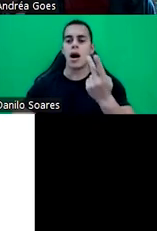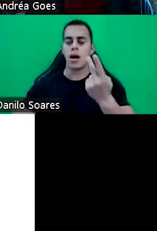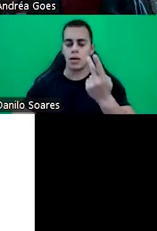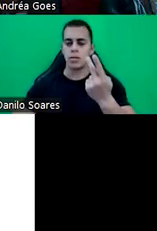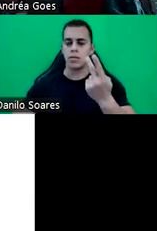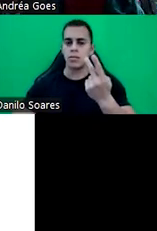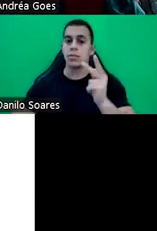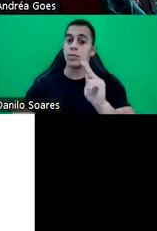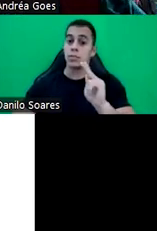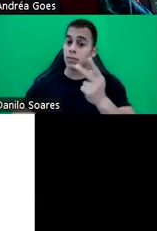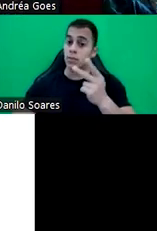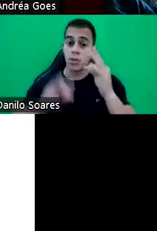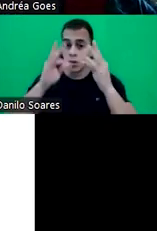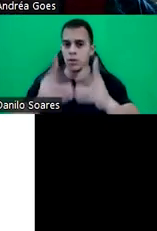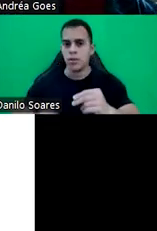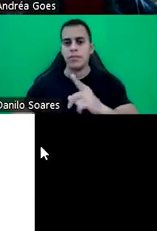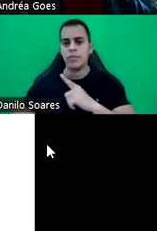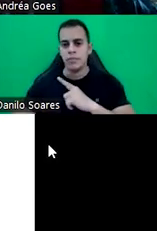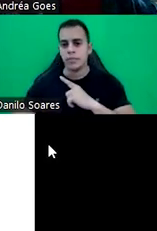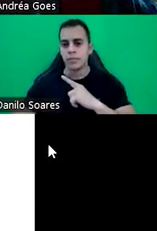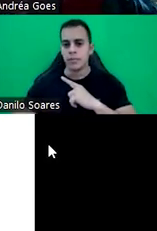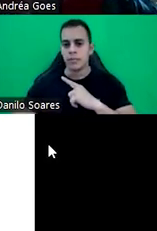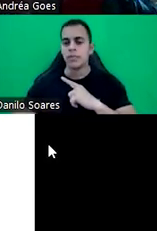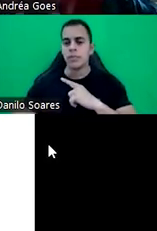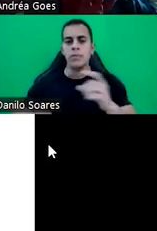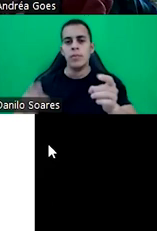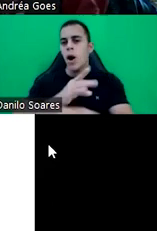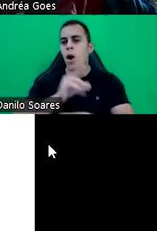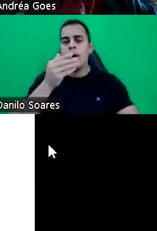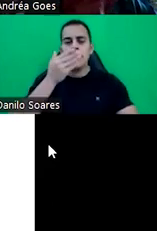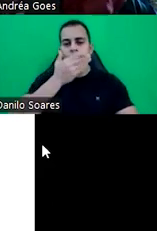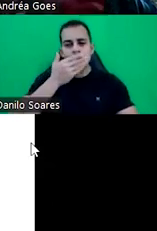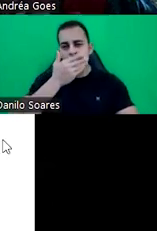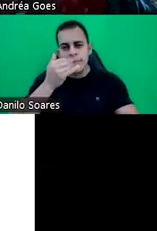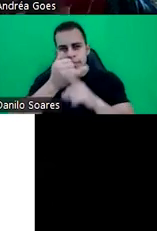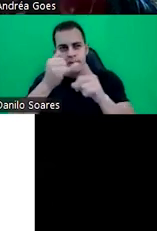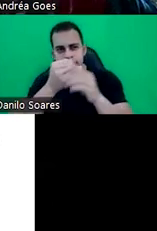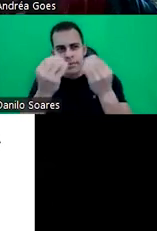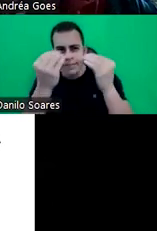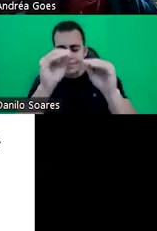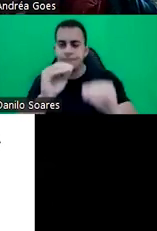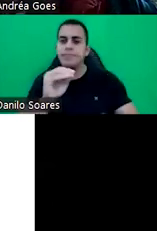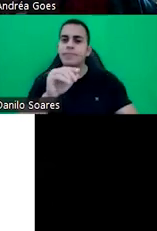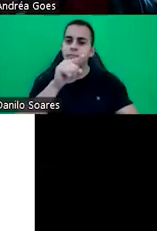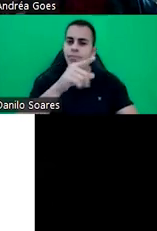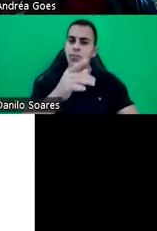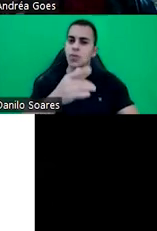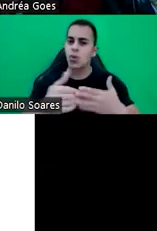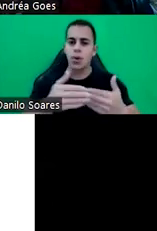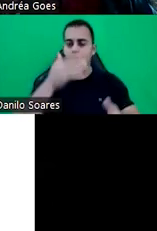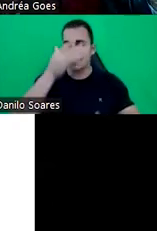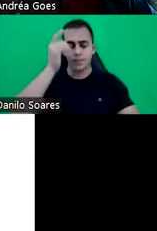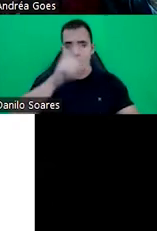eles têm isso em comum, ou seja, essa é um pedacinho de açúcar na superfície da hemácia de qualquer indivíduo. O